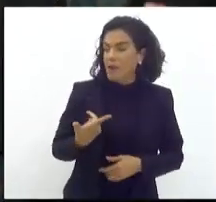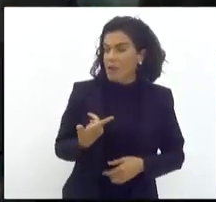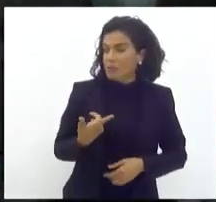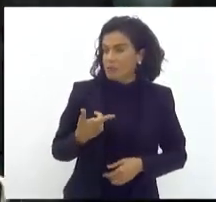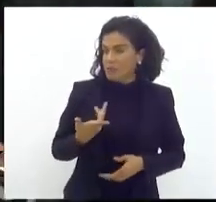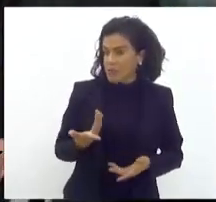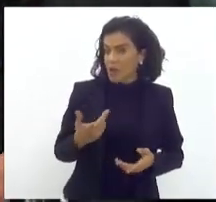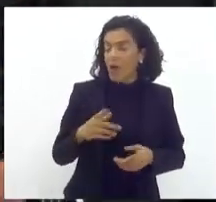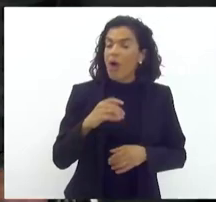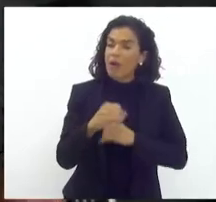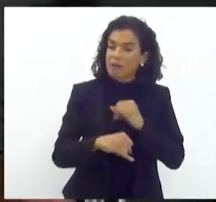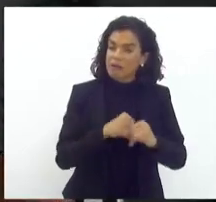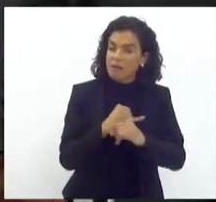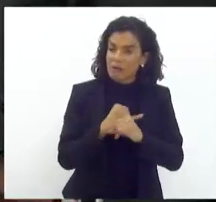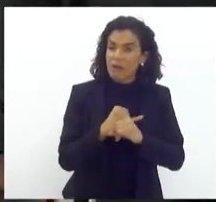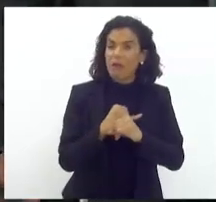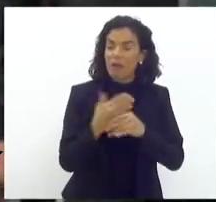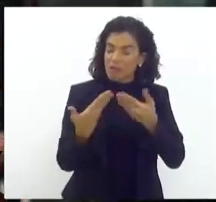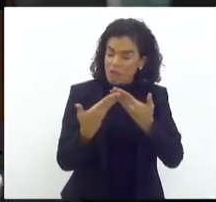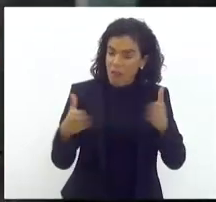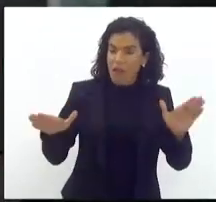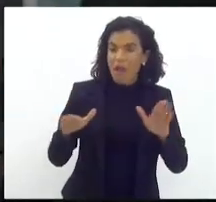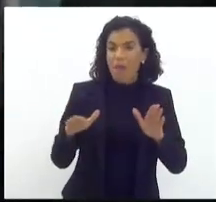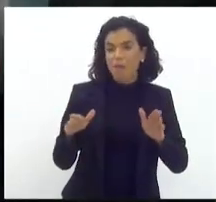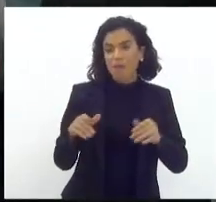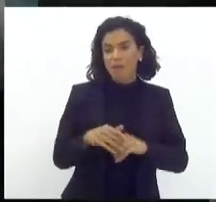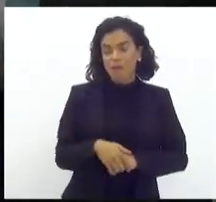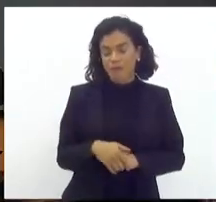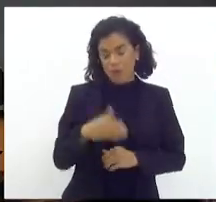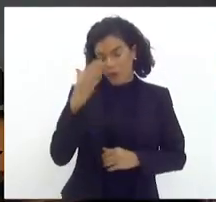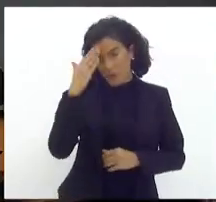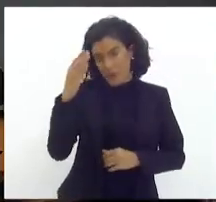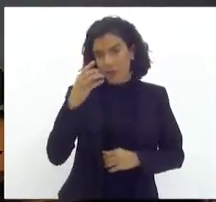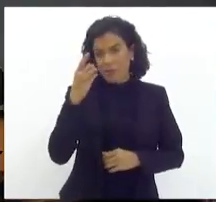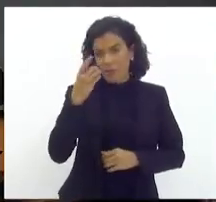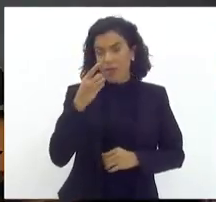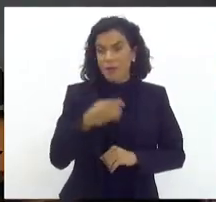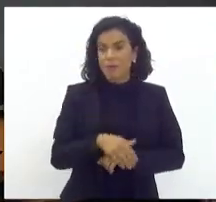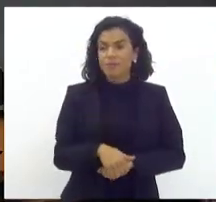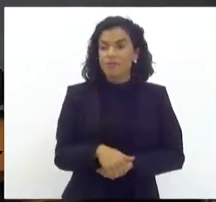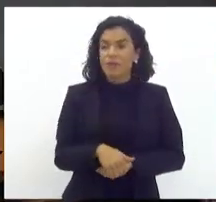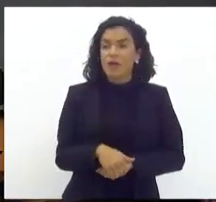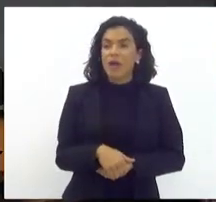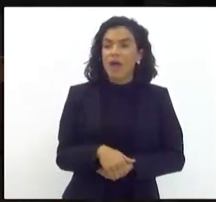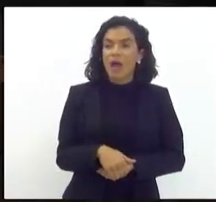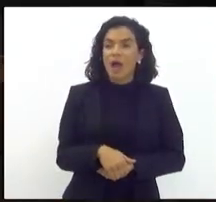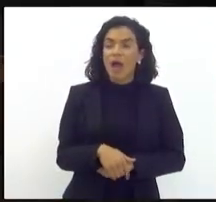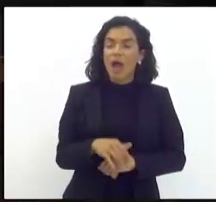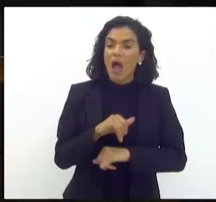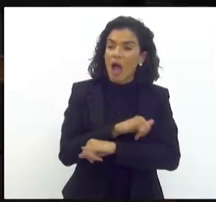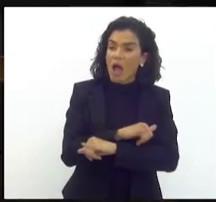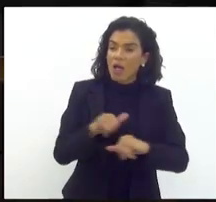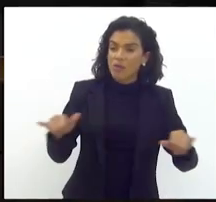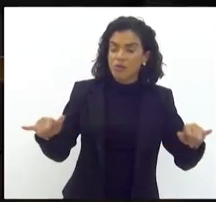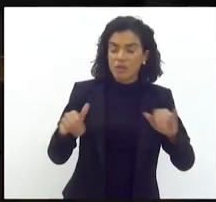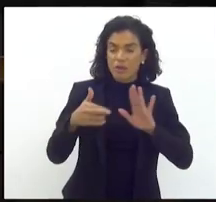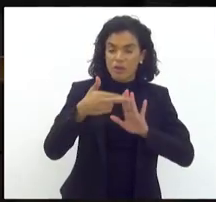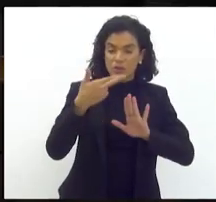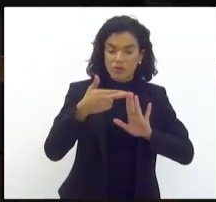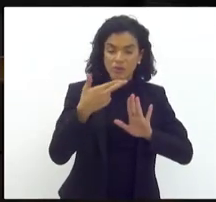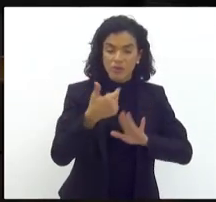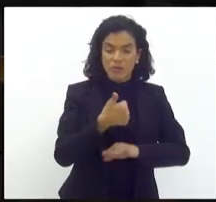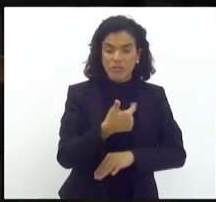política então a internet tem tem abrindo essas portas Presidente Muito obrigado anuncie o projeto de resolução número